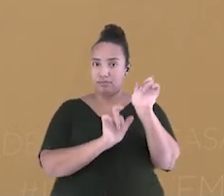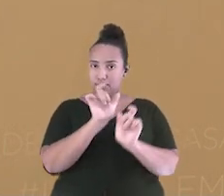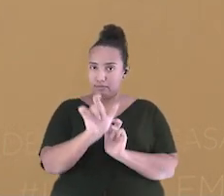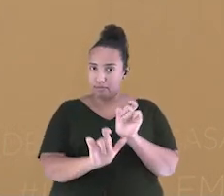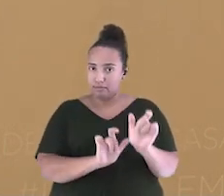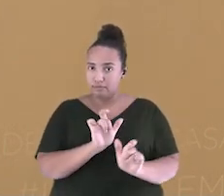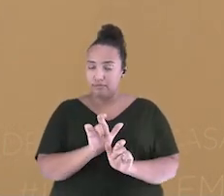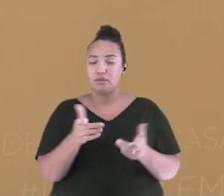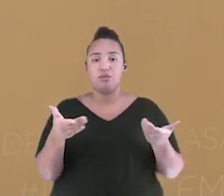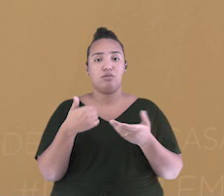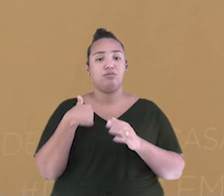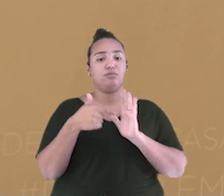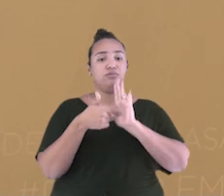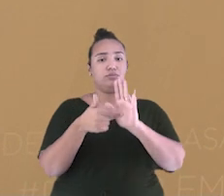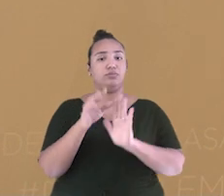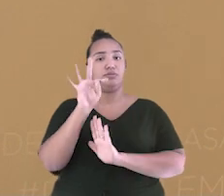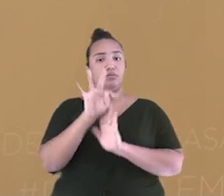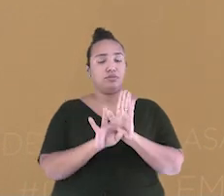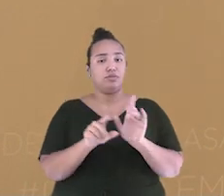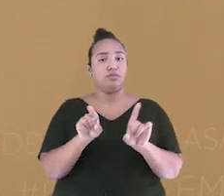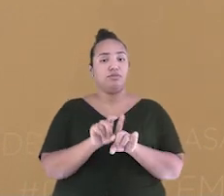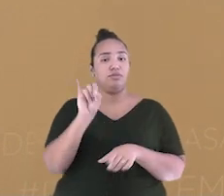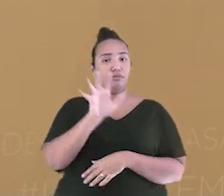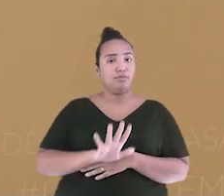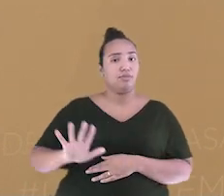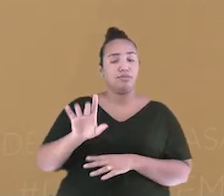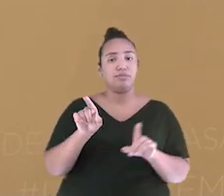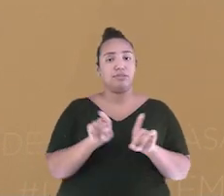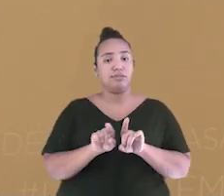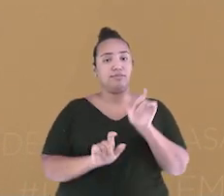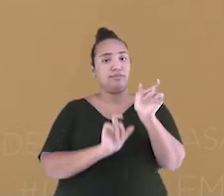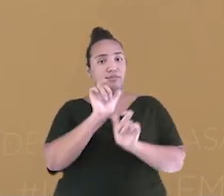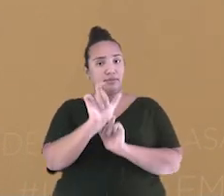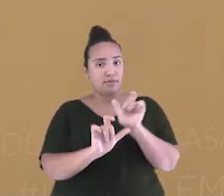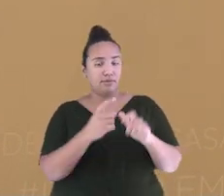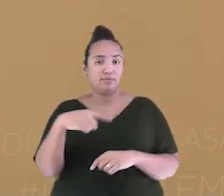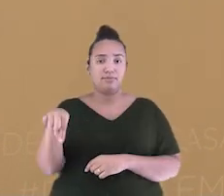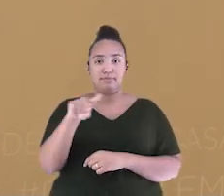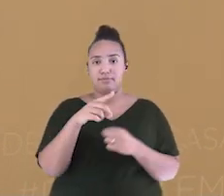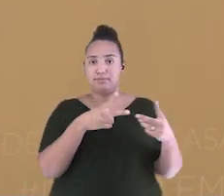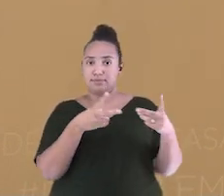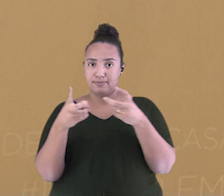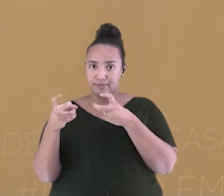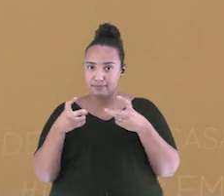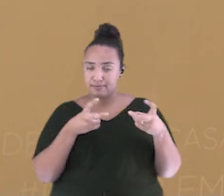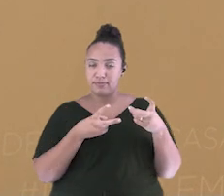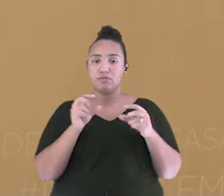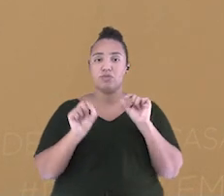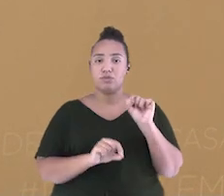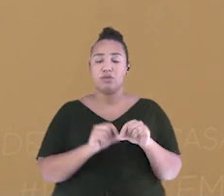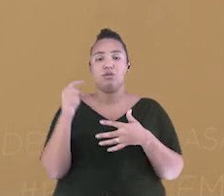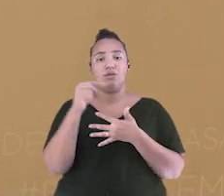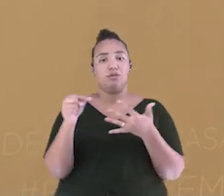com palavras, trouxe um texto com imagens e palavras, para que você possa observar e perceber